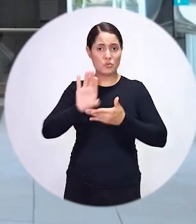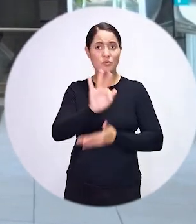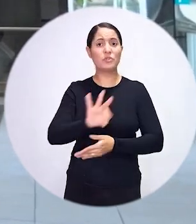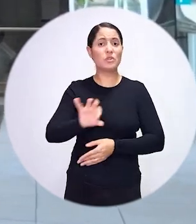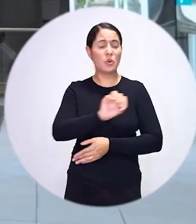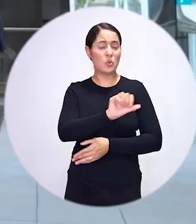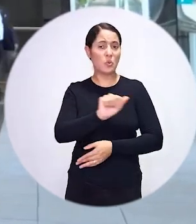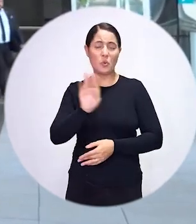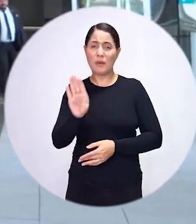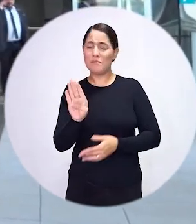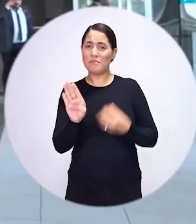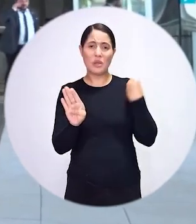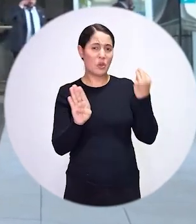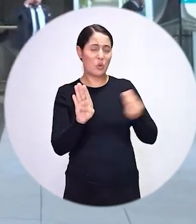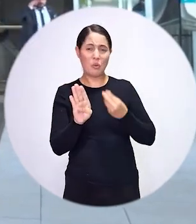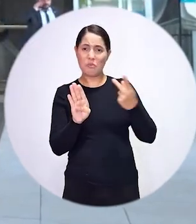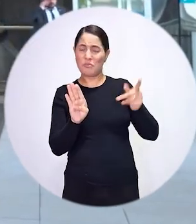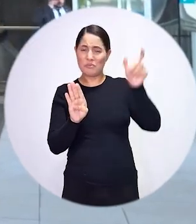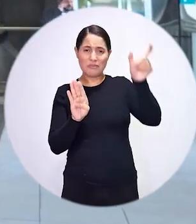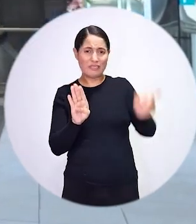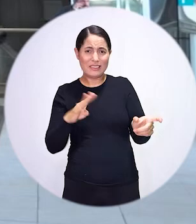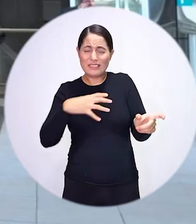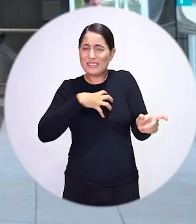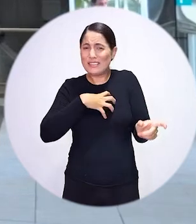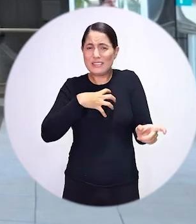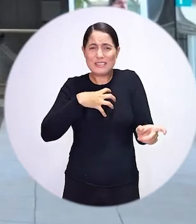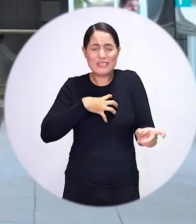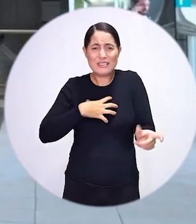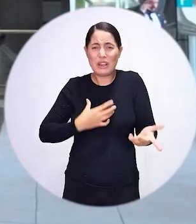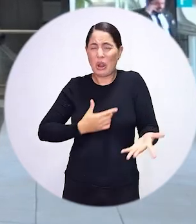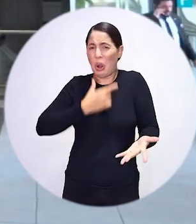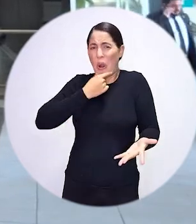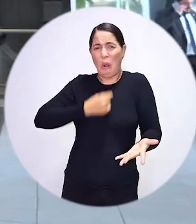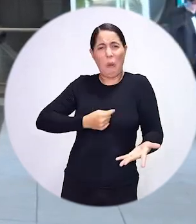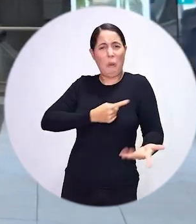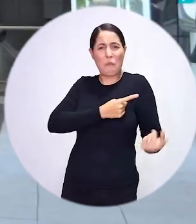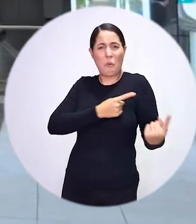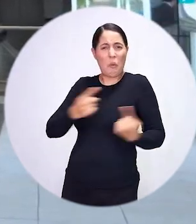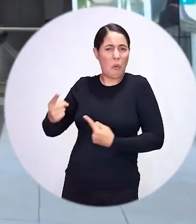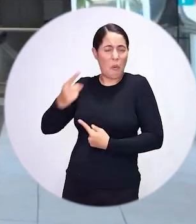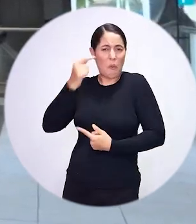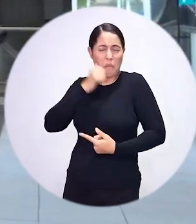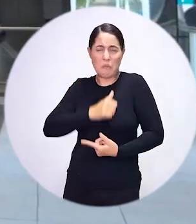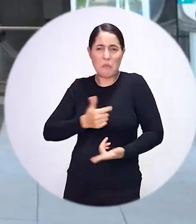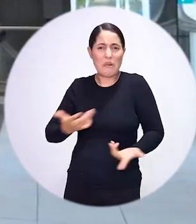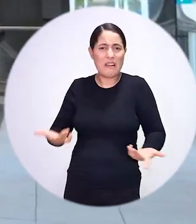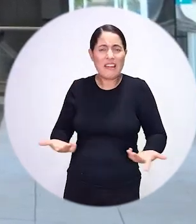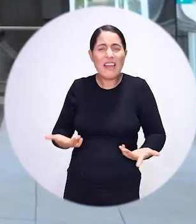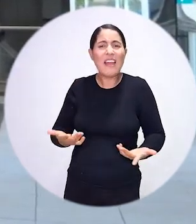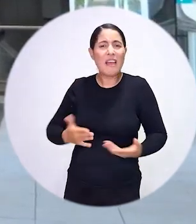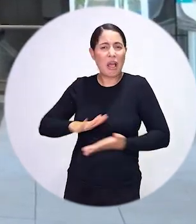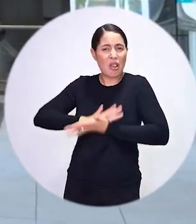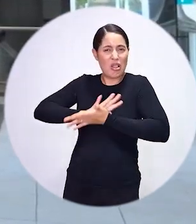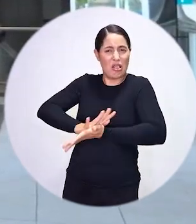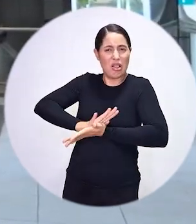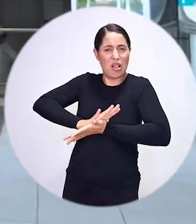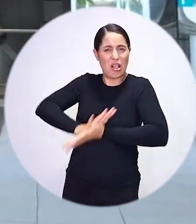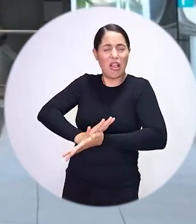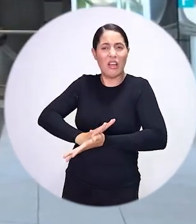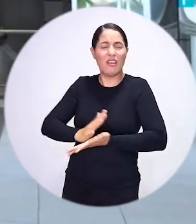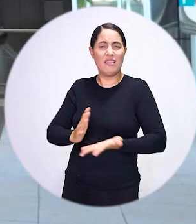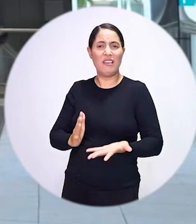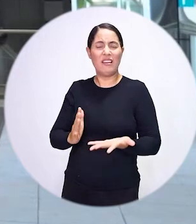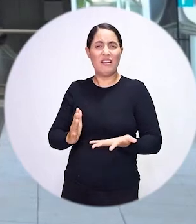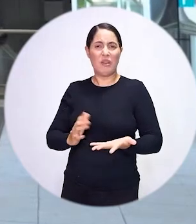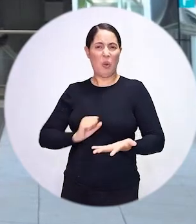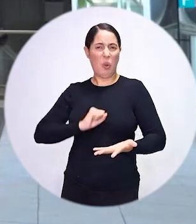apoio do Conselho Federal da OAB, tamanho é o caráter discriminatório, misógino, sexista dessa